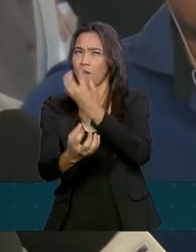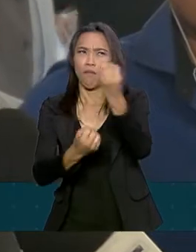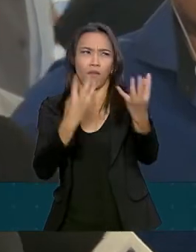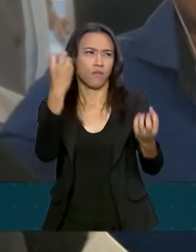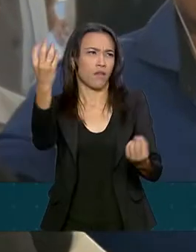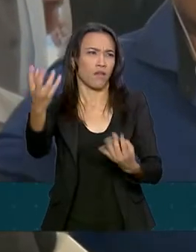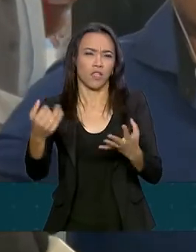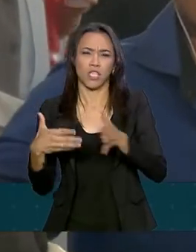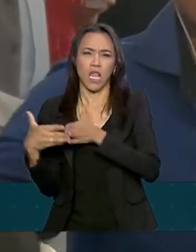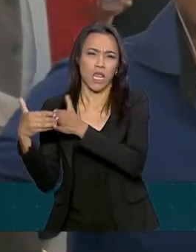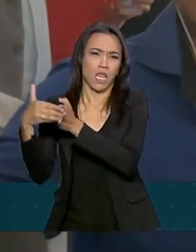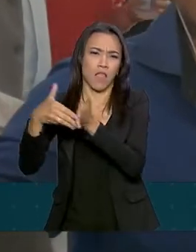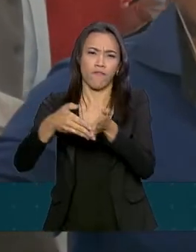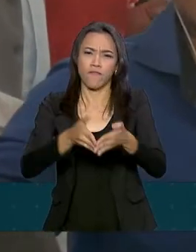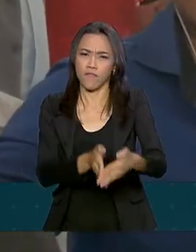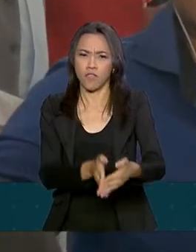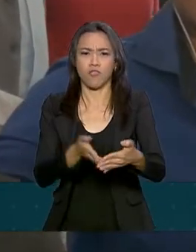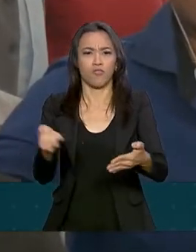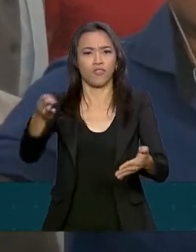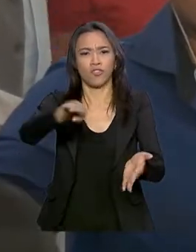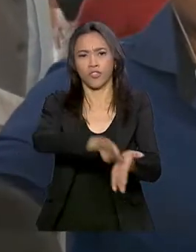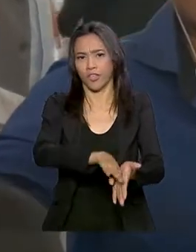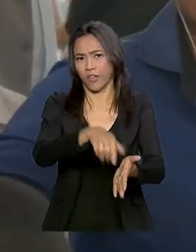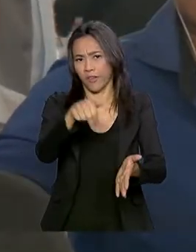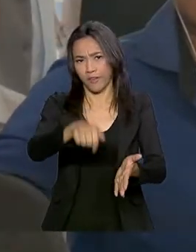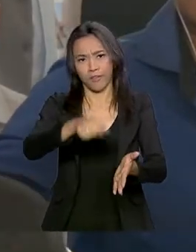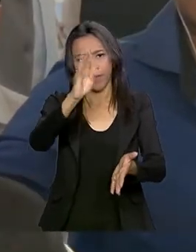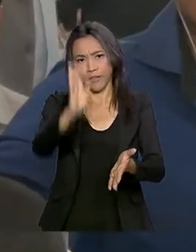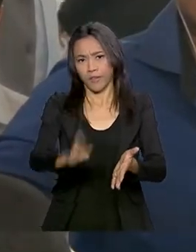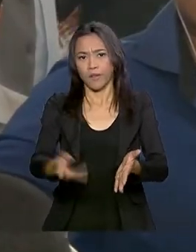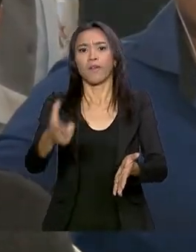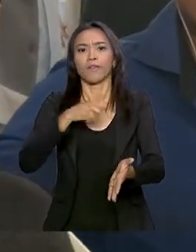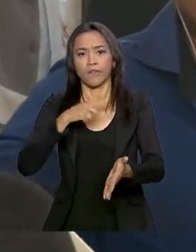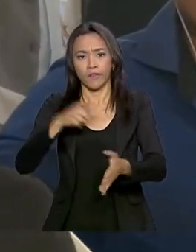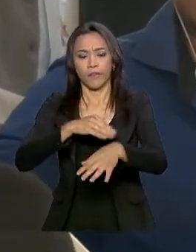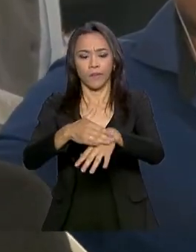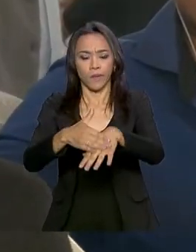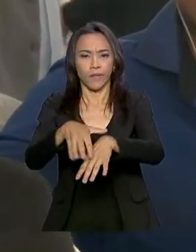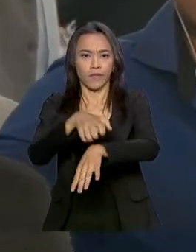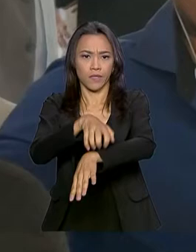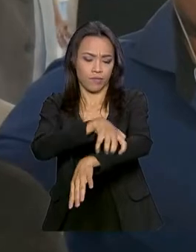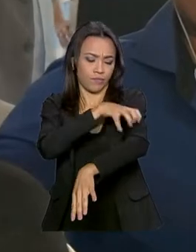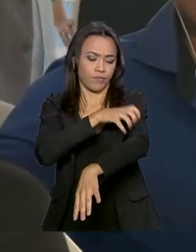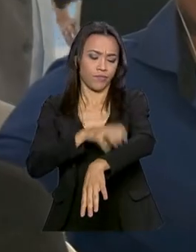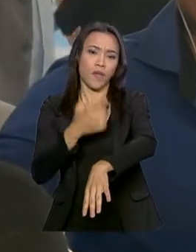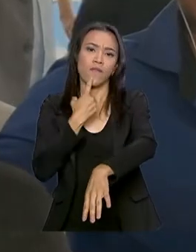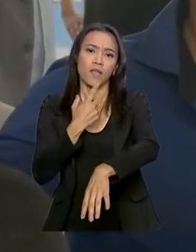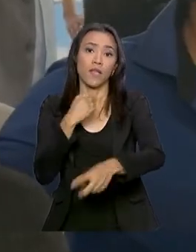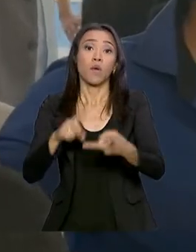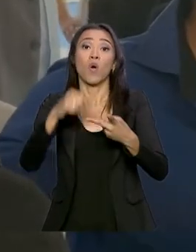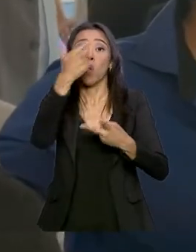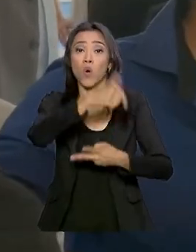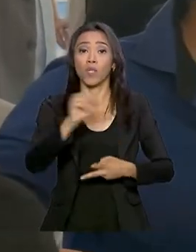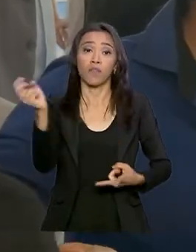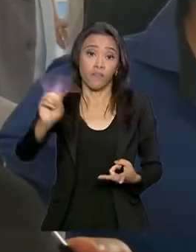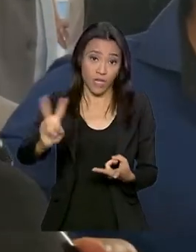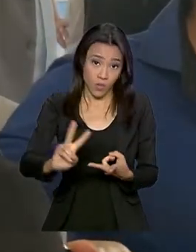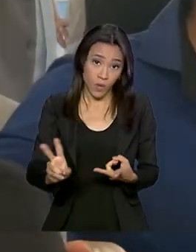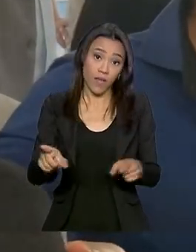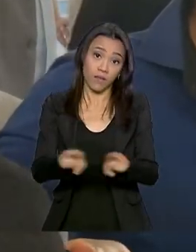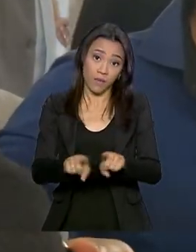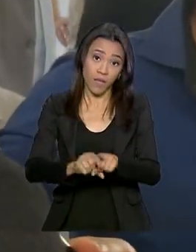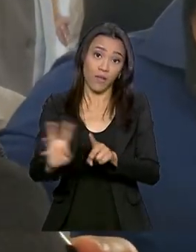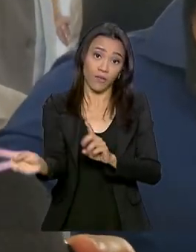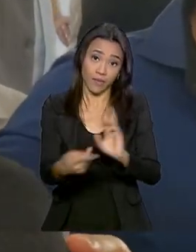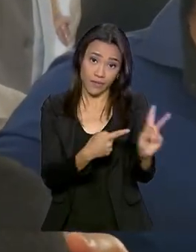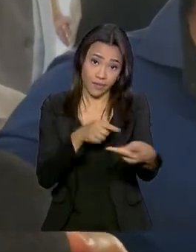inúmeros navios que pararam aqui com pessoas com sarampo a bordo. Nós vemos um retorno muito forte do sarampo na Venezuela pela crise geopolítica